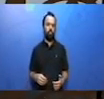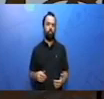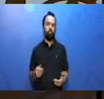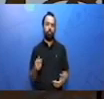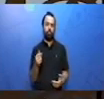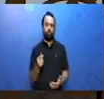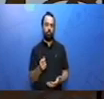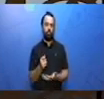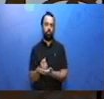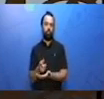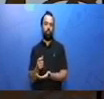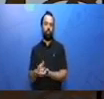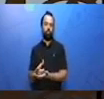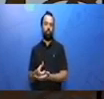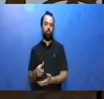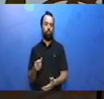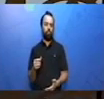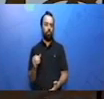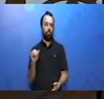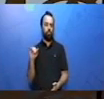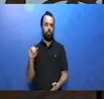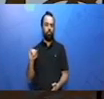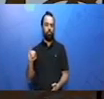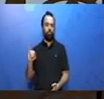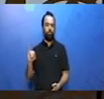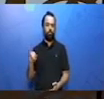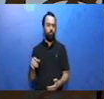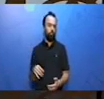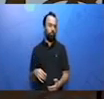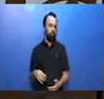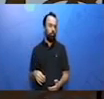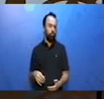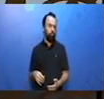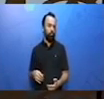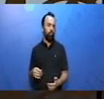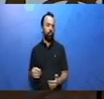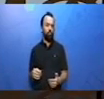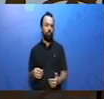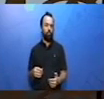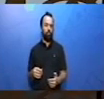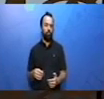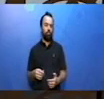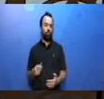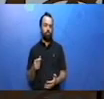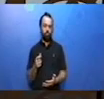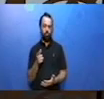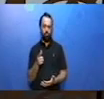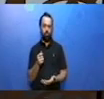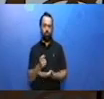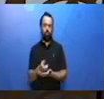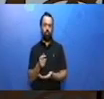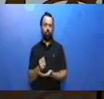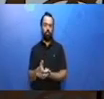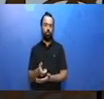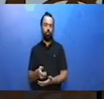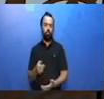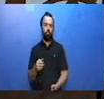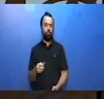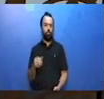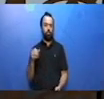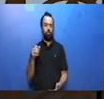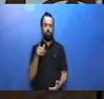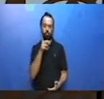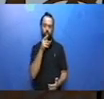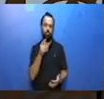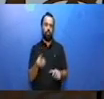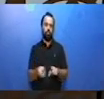isso. E alguns serviços a gente paga mensalmente, igual a água, a luz, né? Então, isso são os serviços públicos.